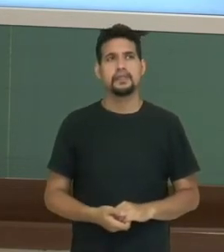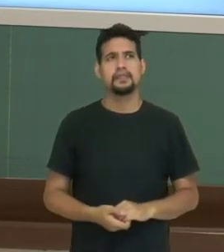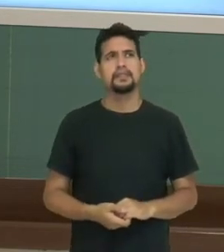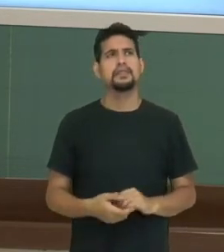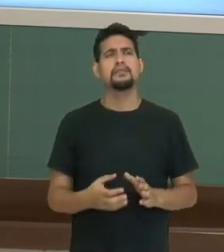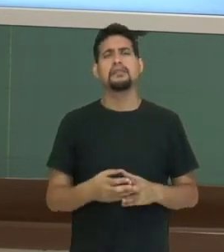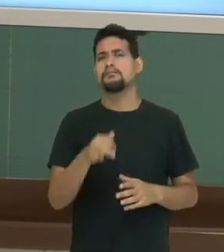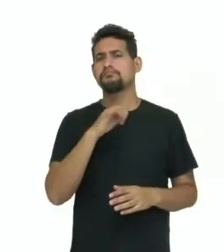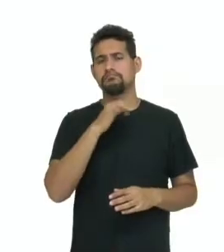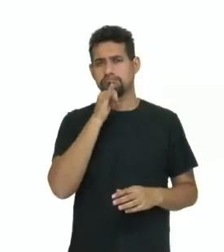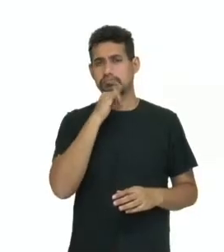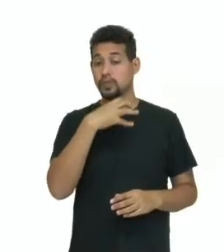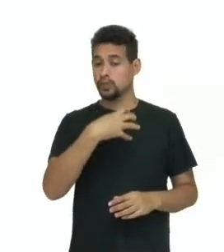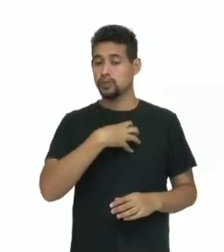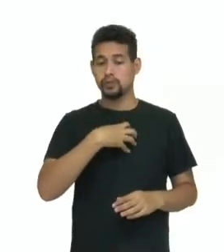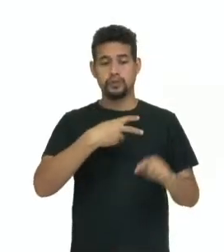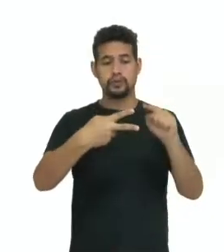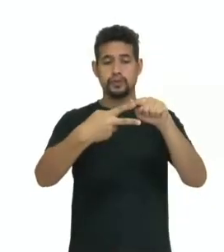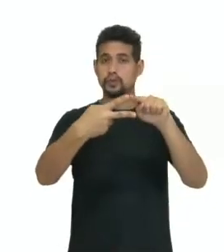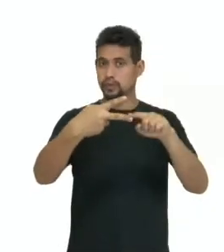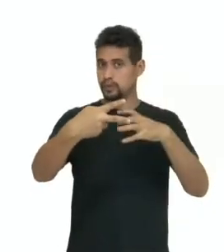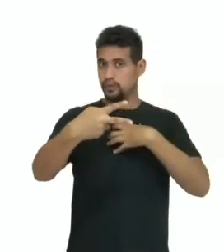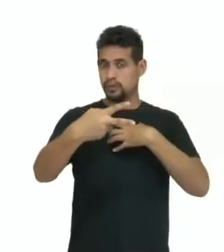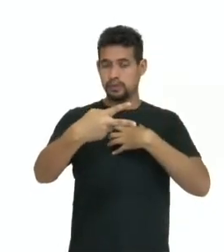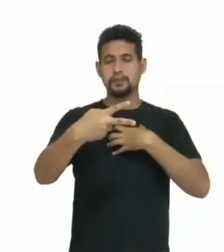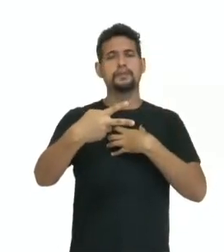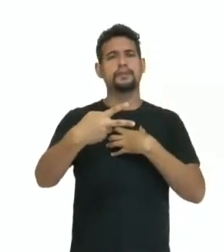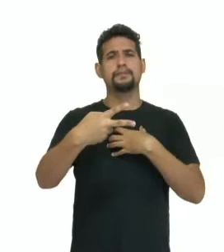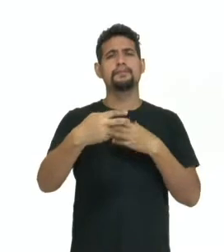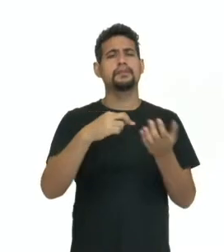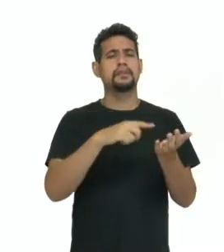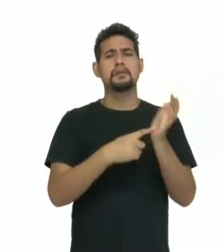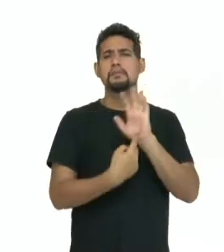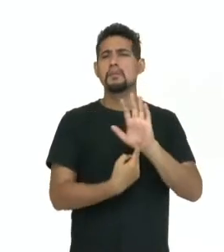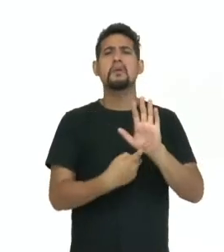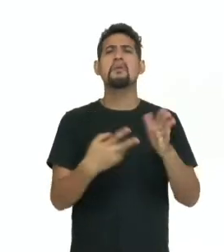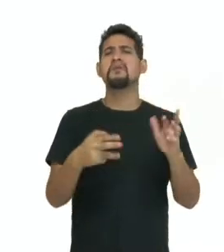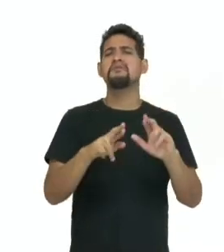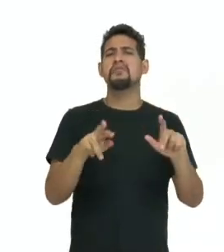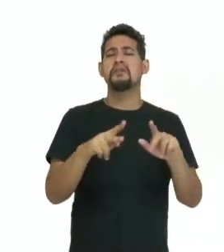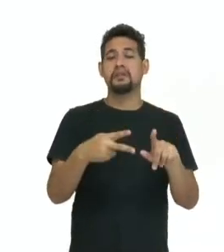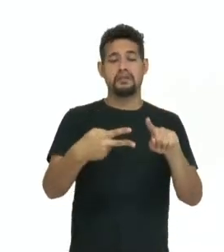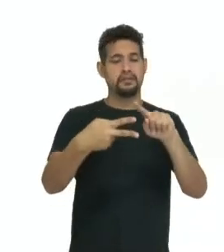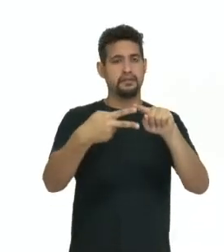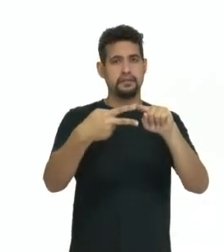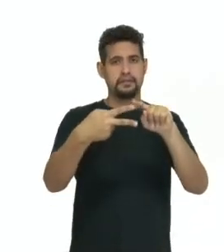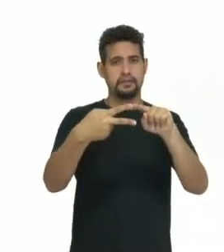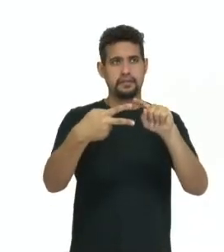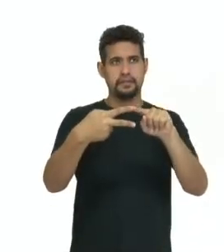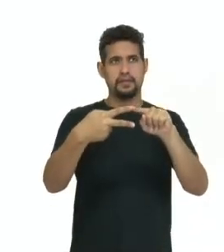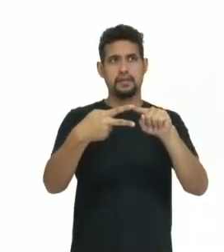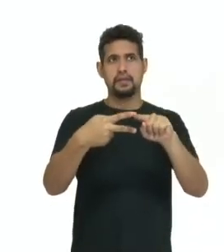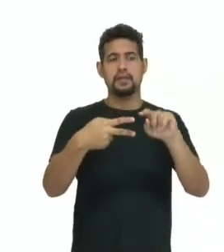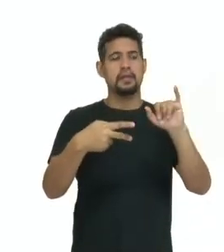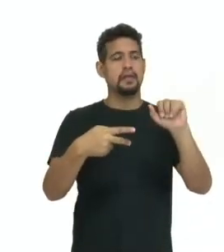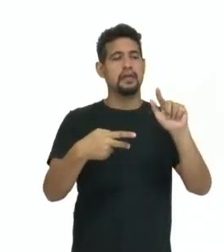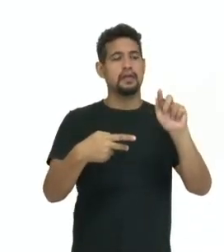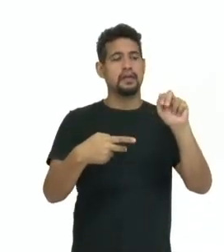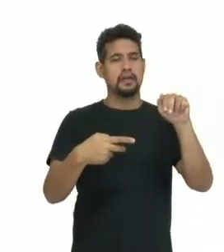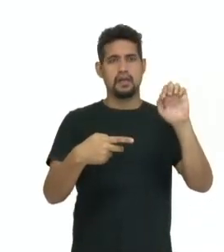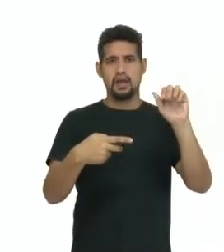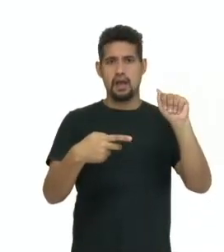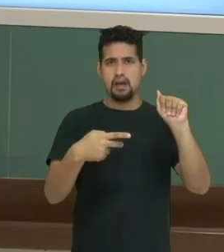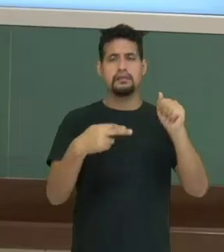A eletrólise pode acontecer de dois tipos, que apresentam as seguintes diferenças. Então, a gente tem a eletrólise ígnea, que